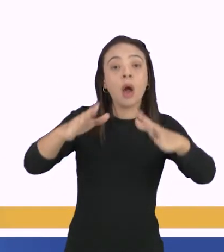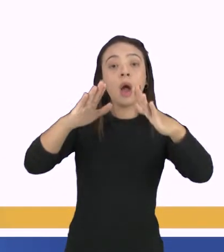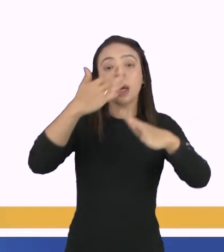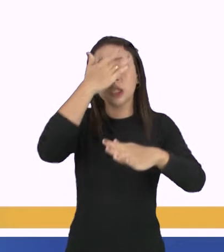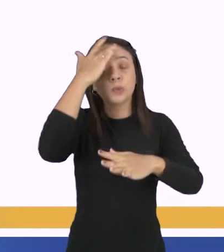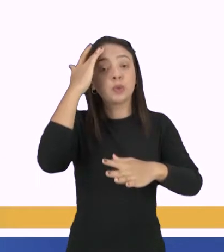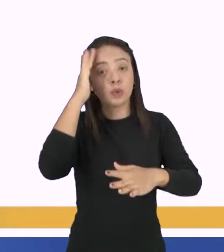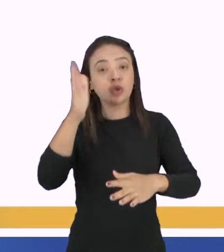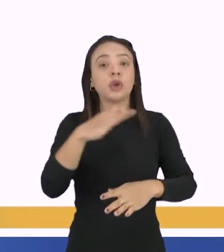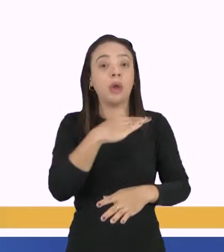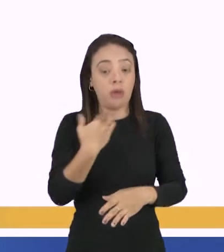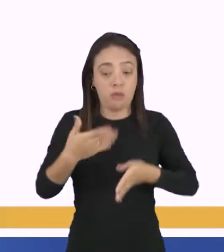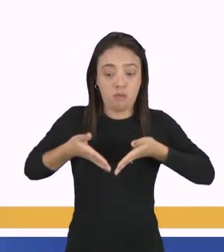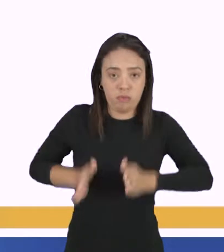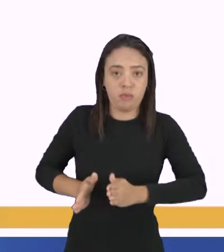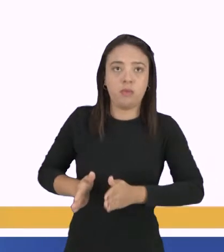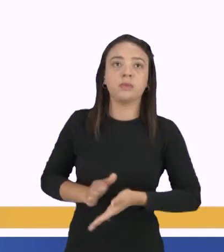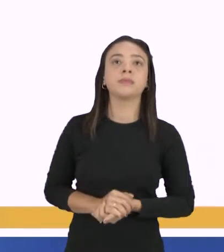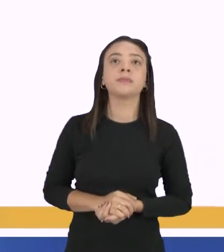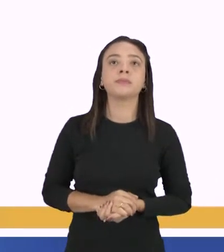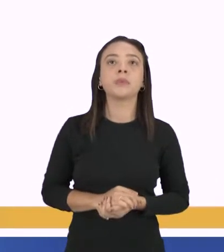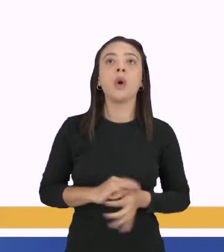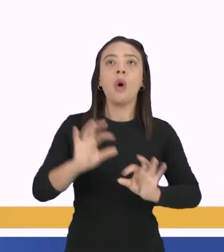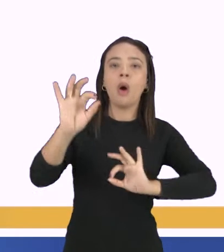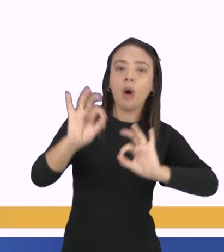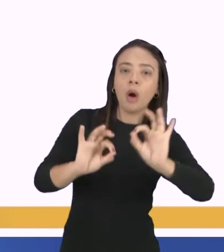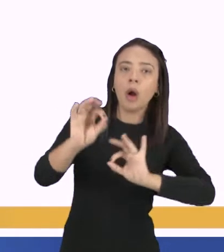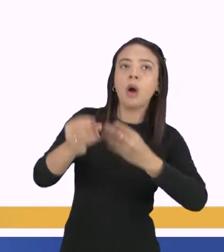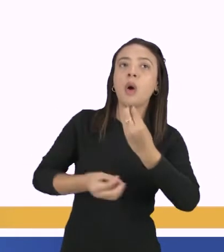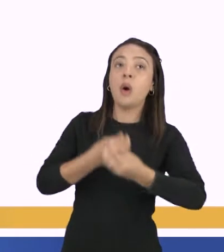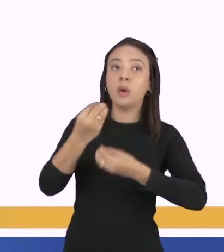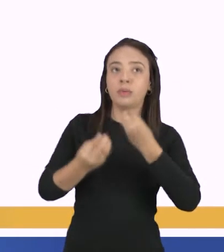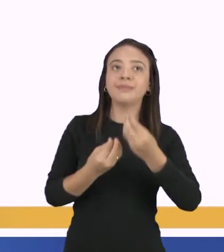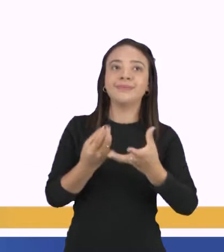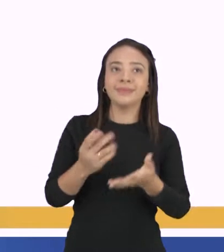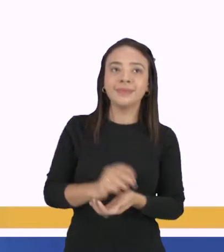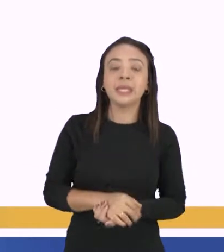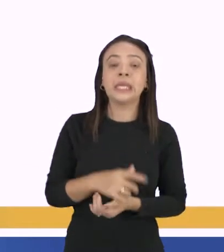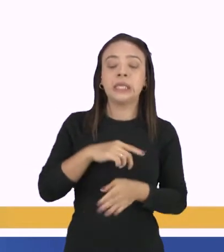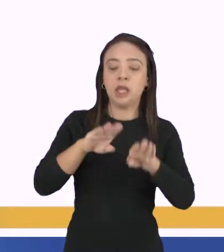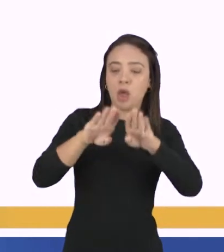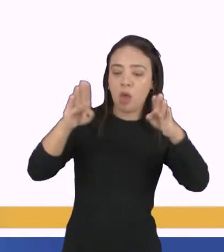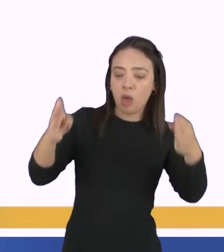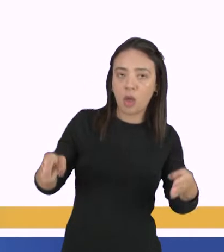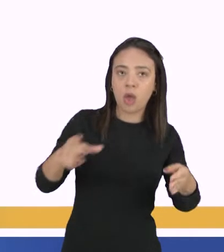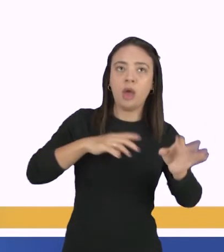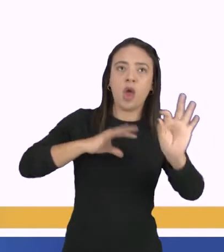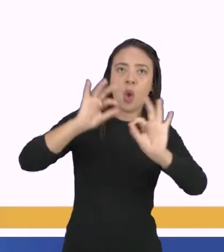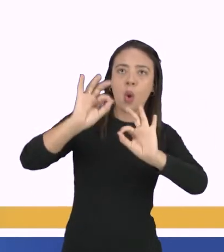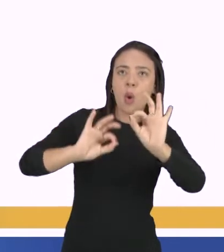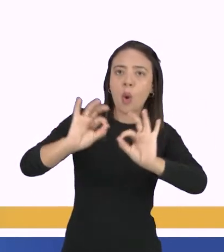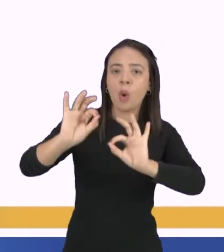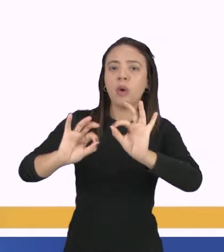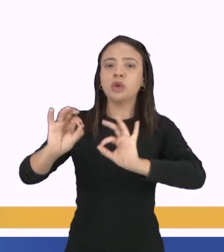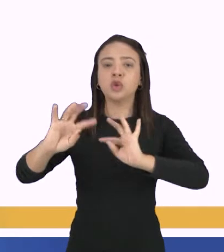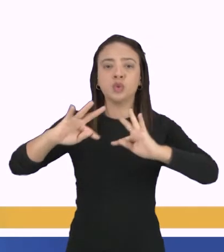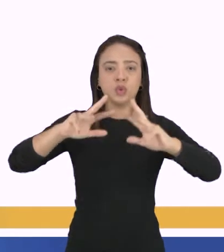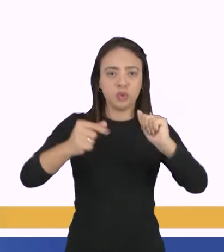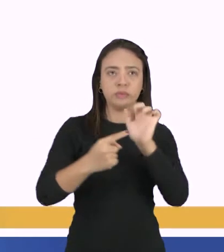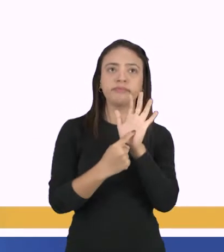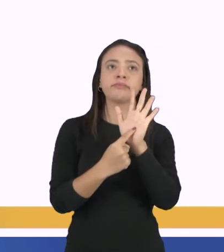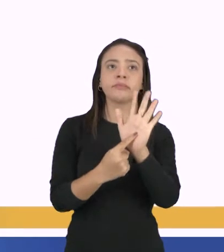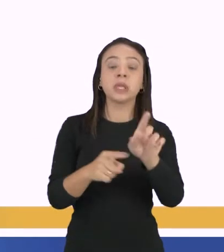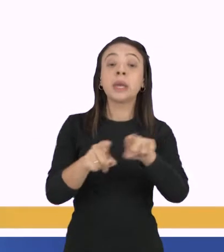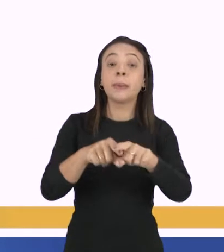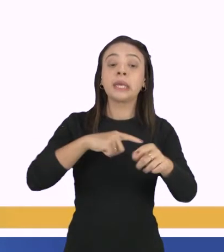está mostrando um pouco como eles estruturam esse altar. Esse altar tem ordem de coisas que aparecem e também